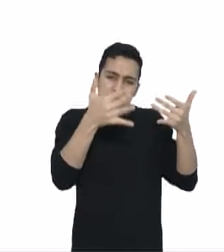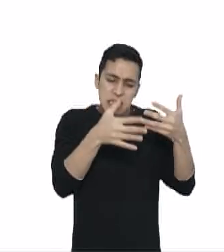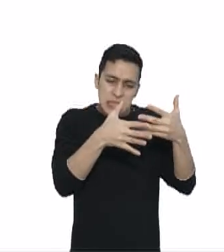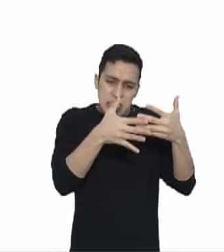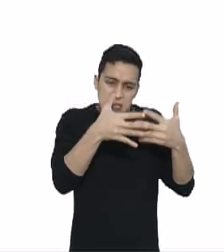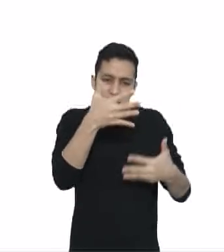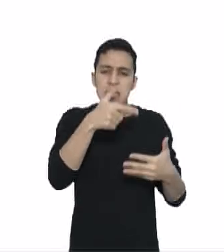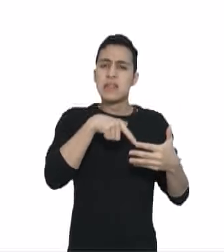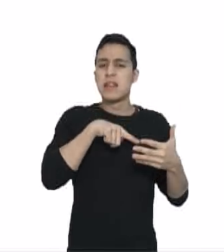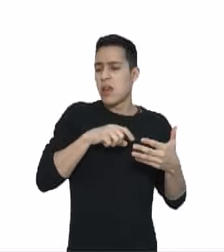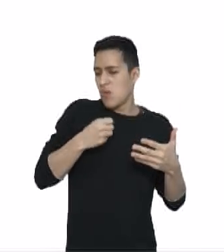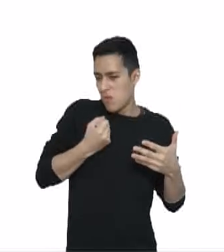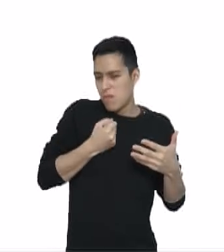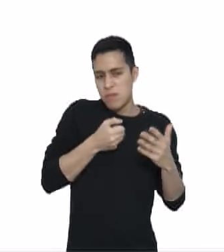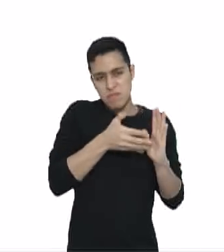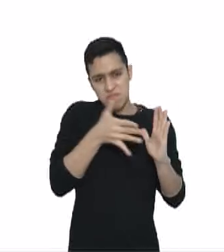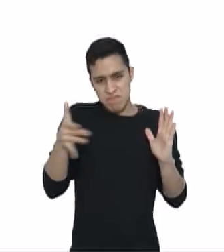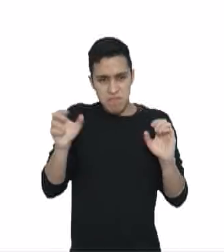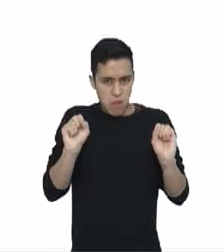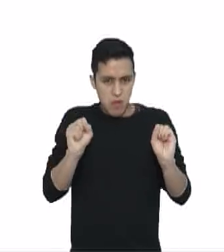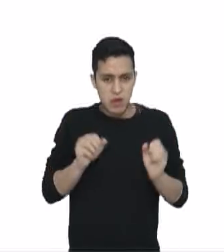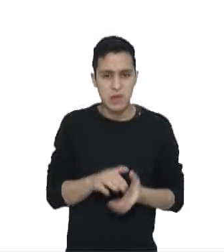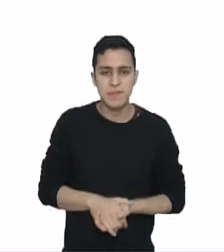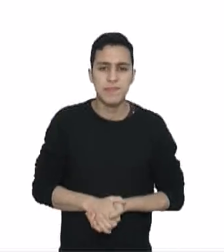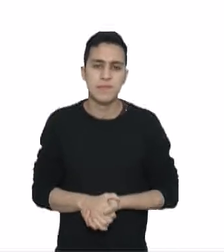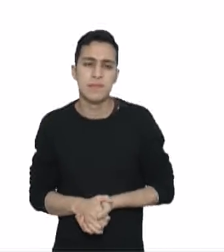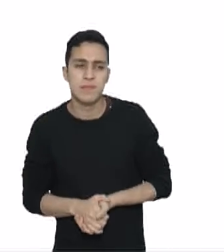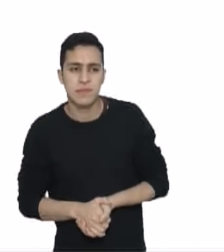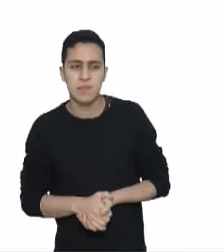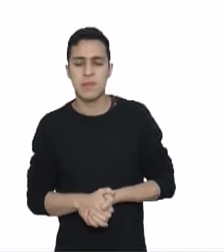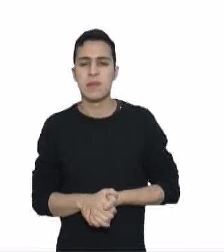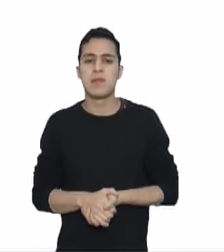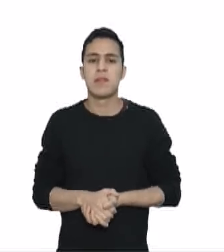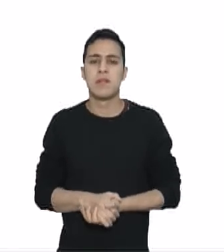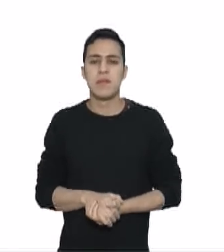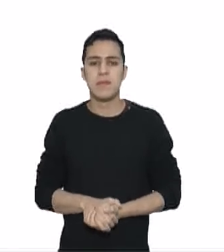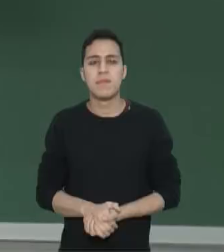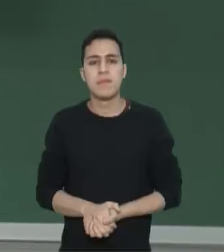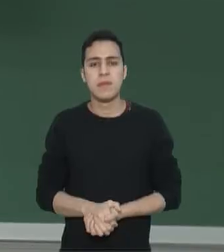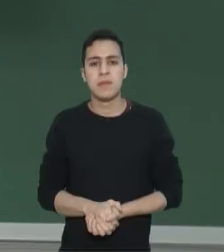por numeral e cardinal. Numeral cardinal.